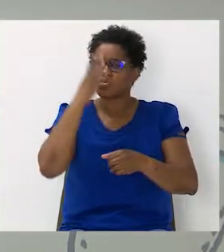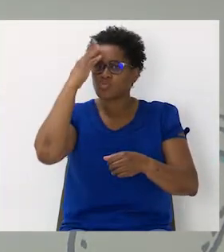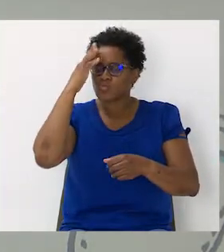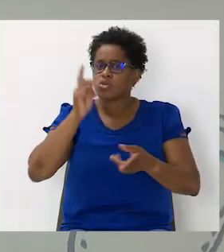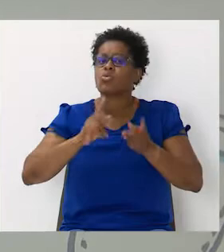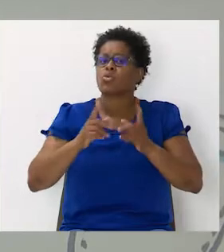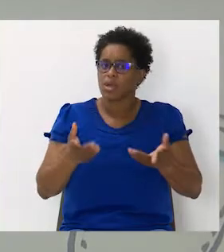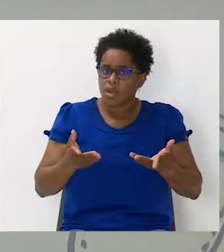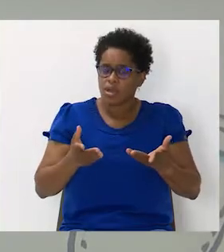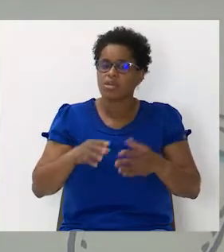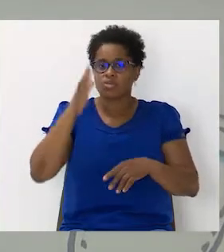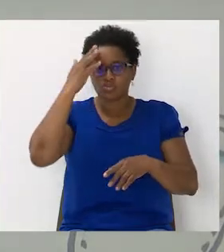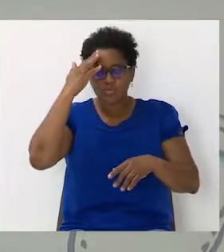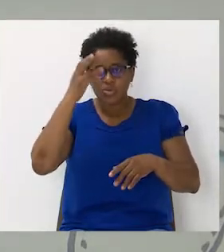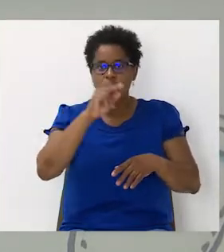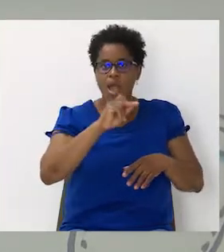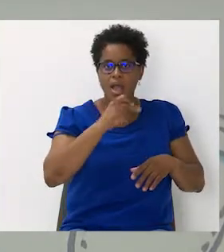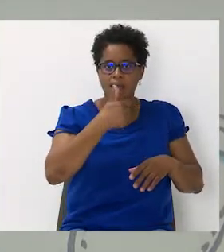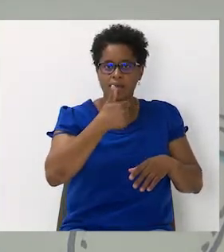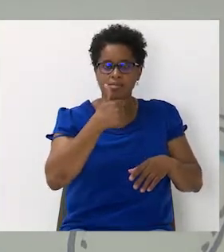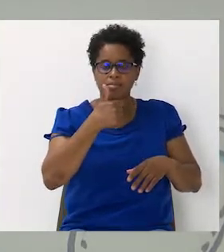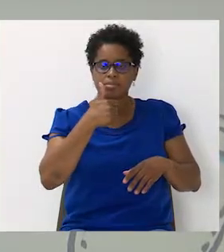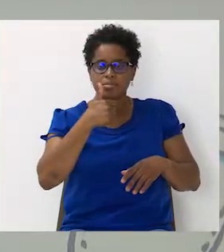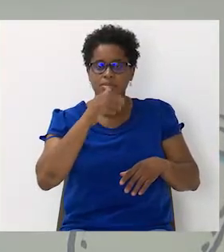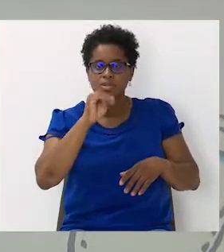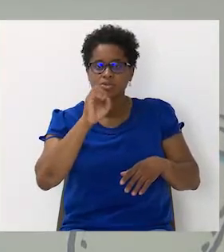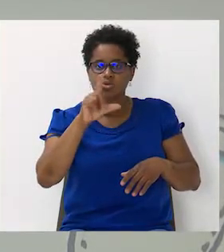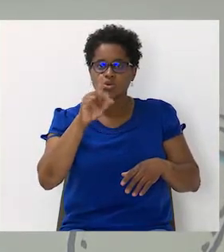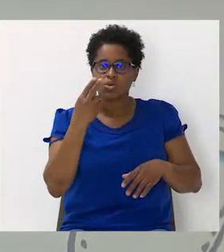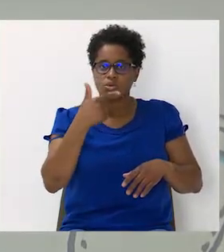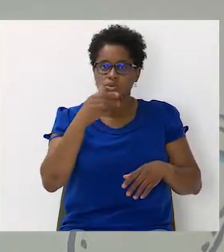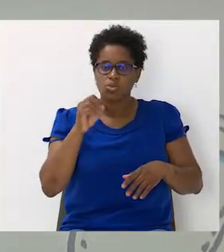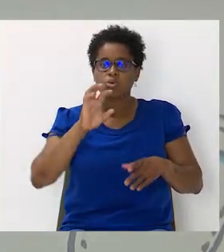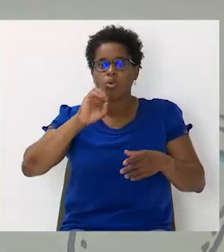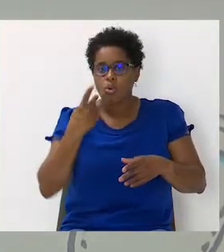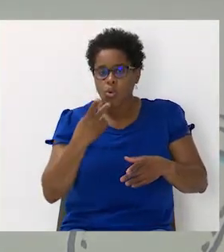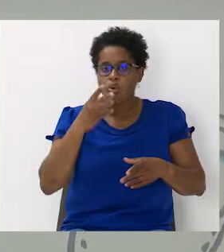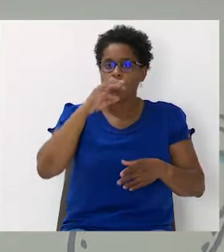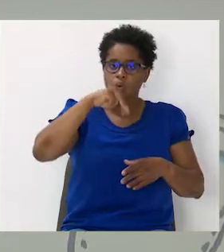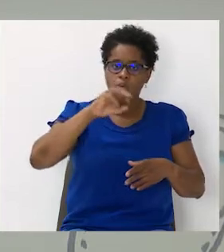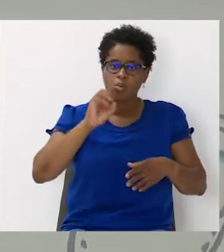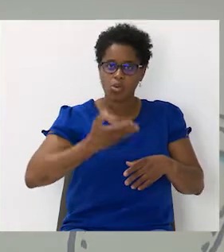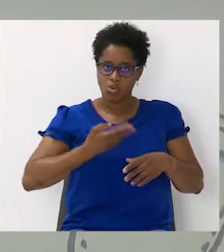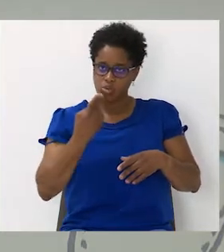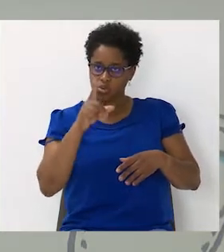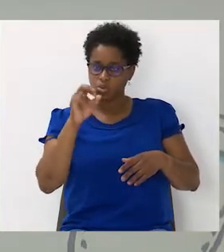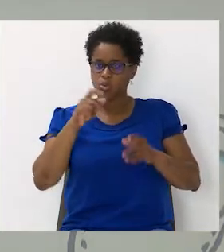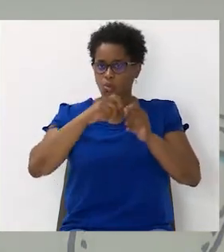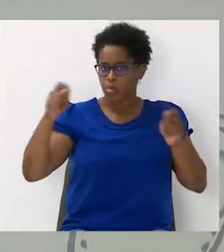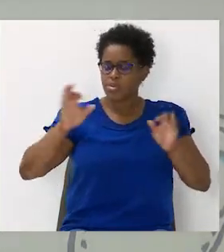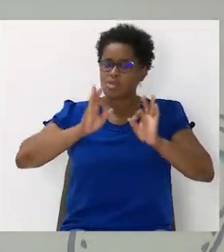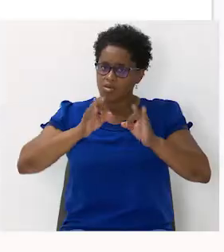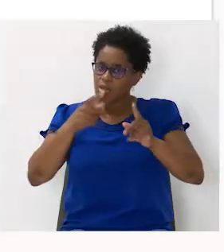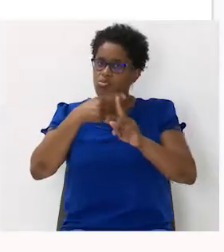é números absolutos ou módulo. Tem a ver com comprimento sempre